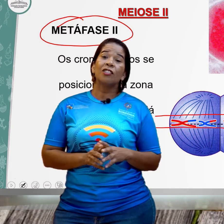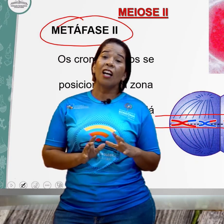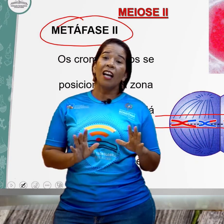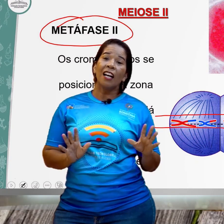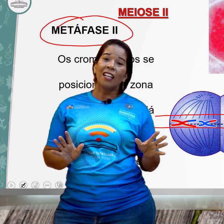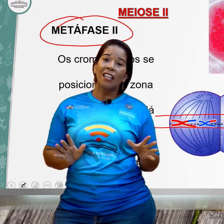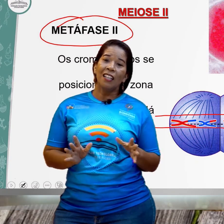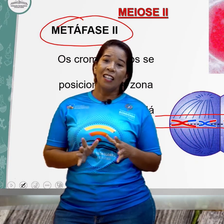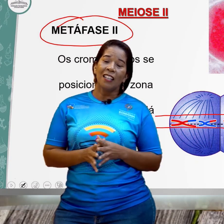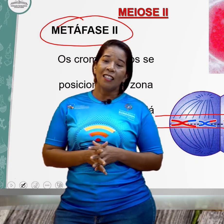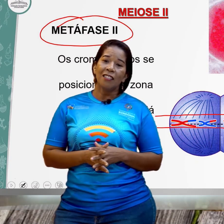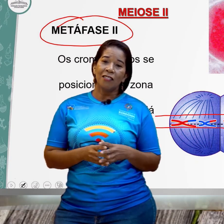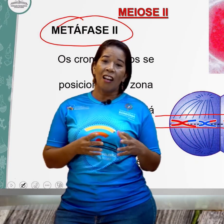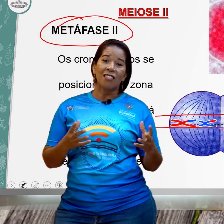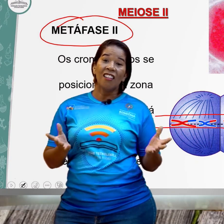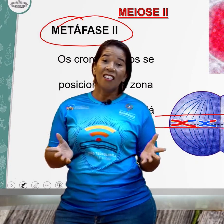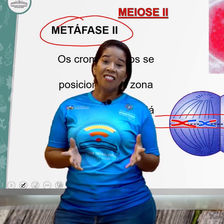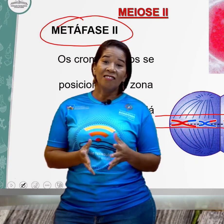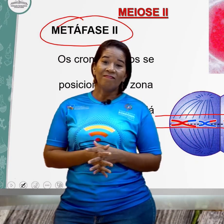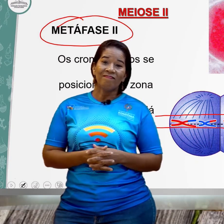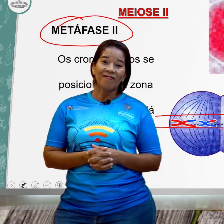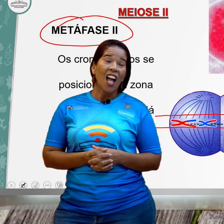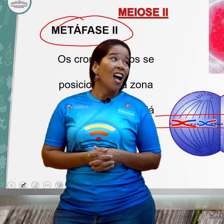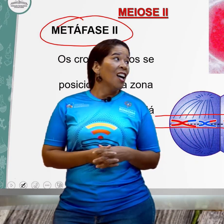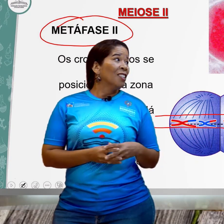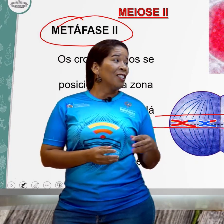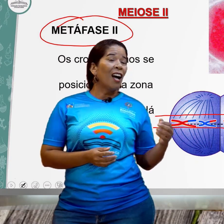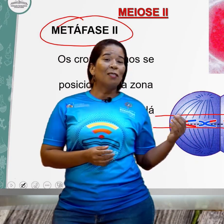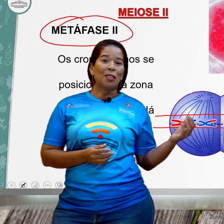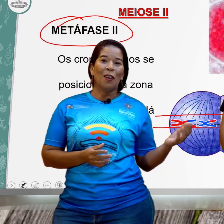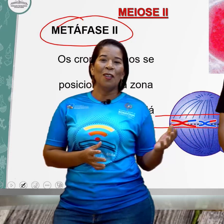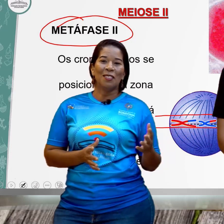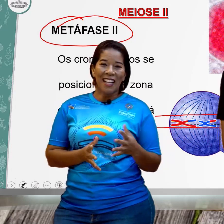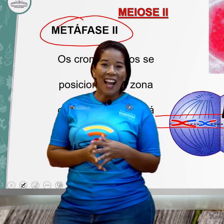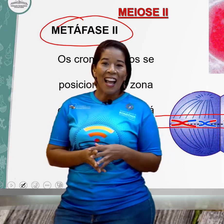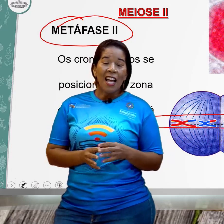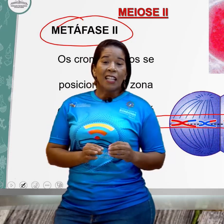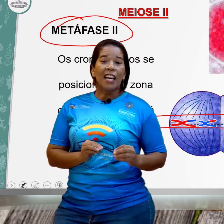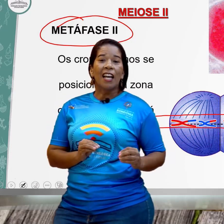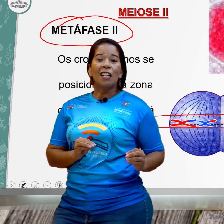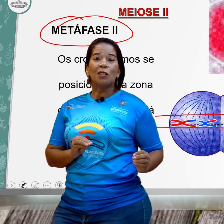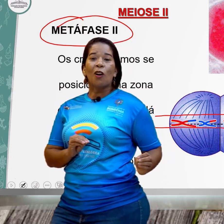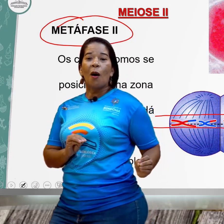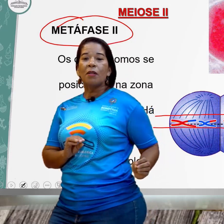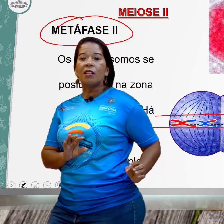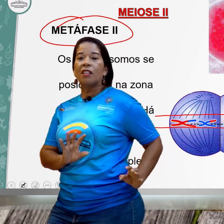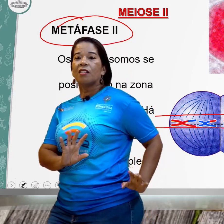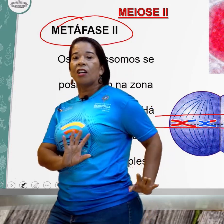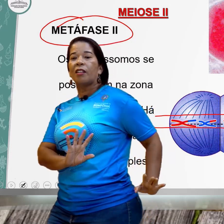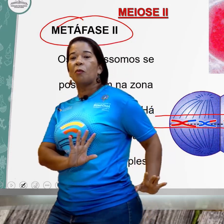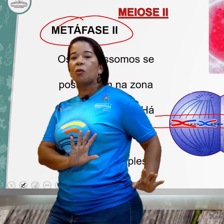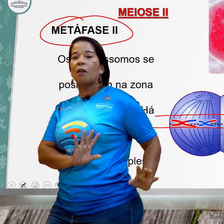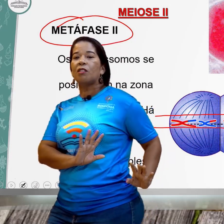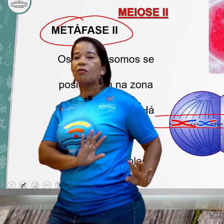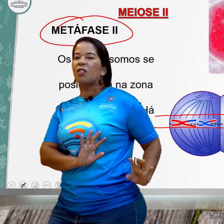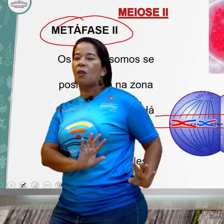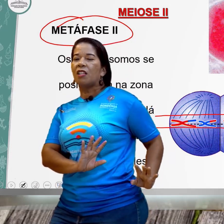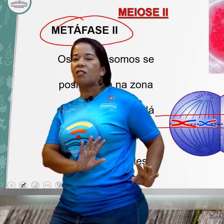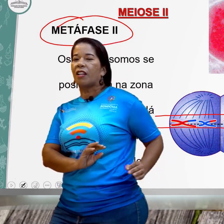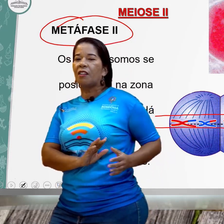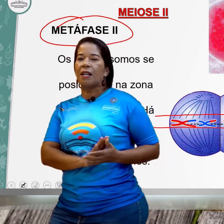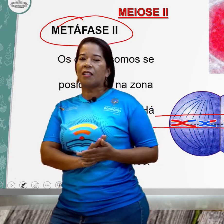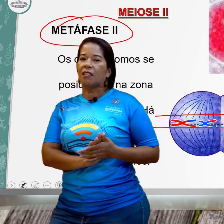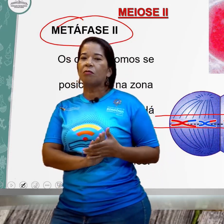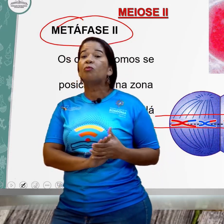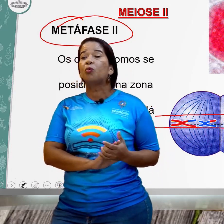Aí, já é aquele 10 anos. Já passou um tempo, né? Já, né? Que aí eles dormem assim, são mais